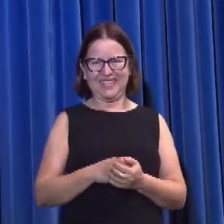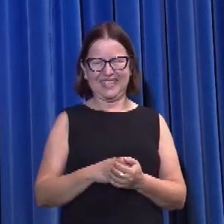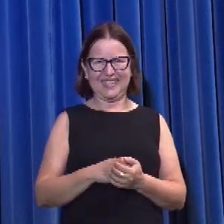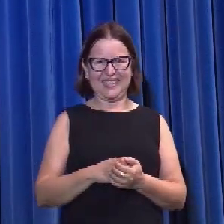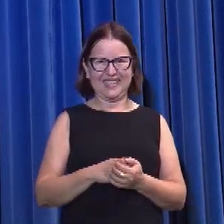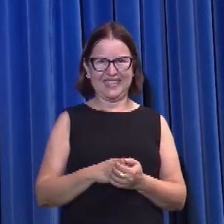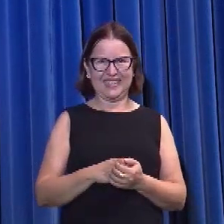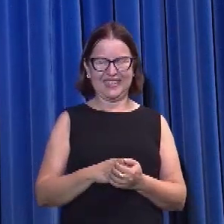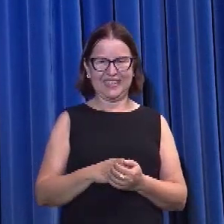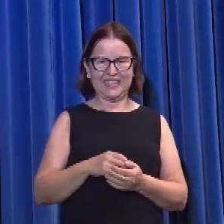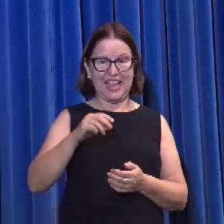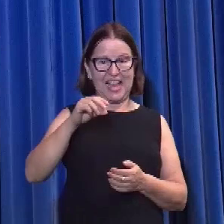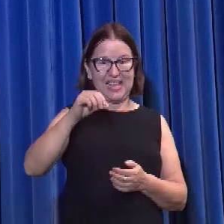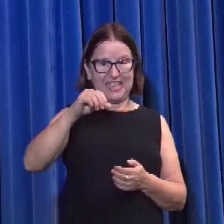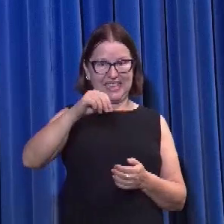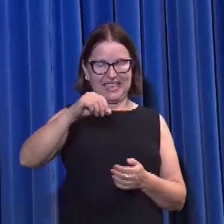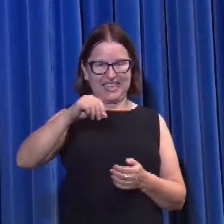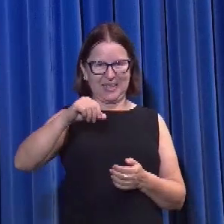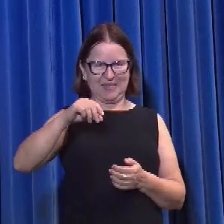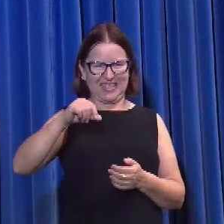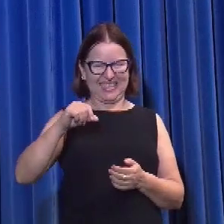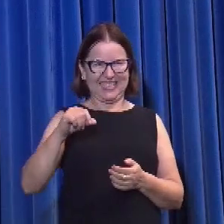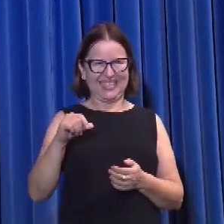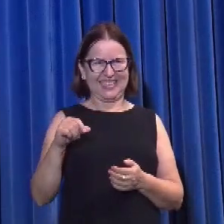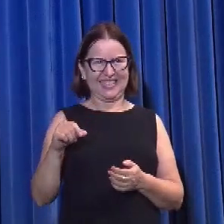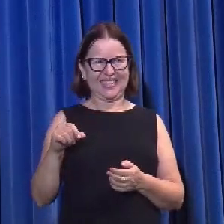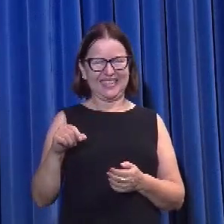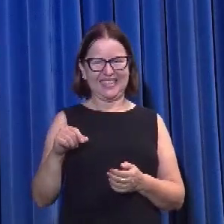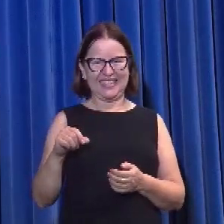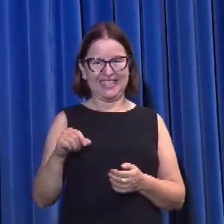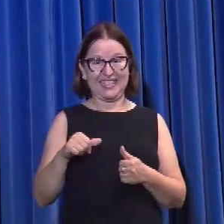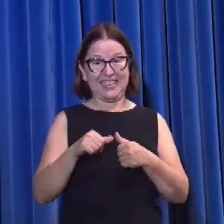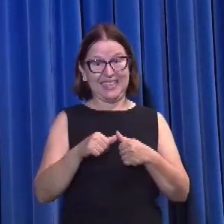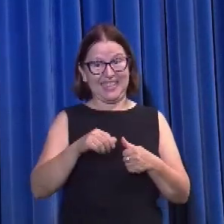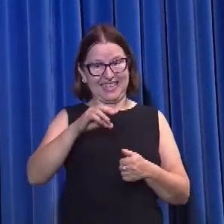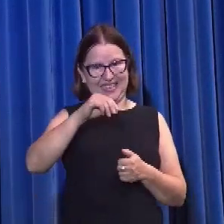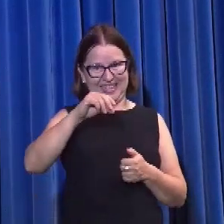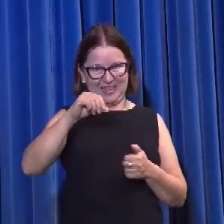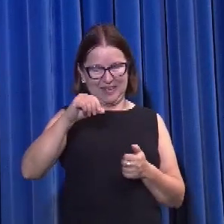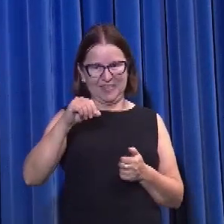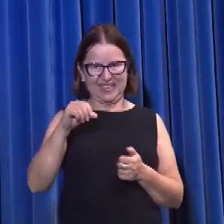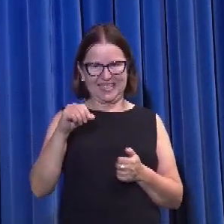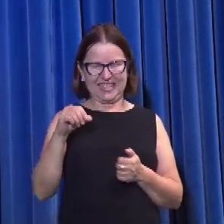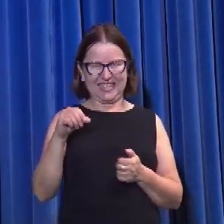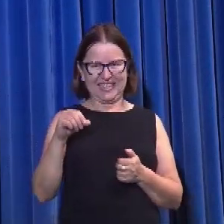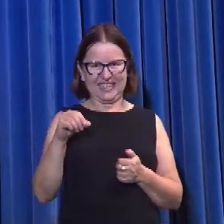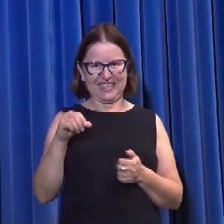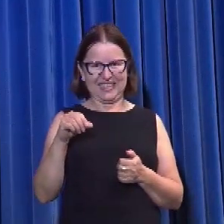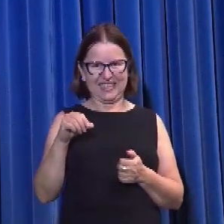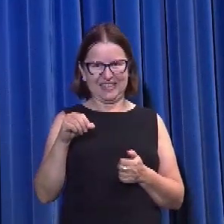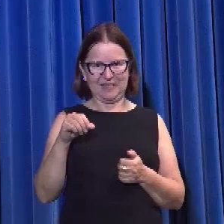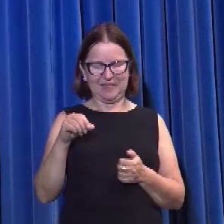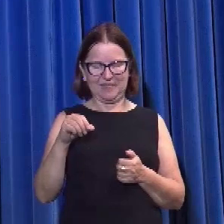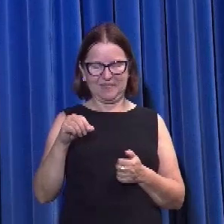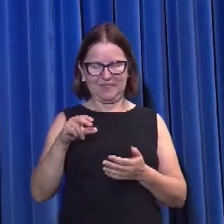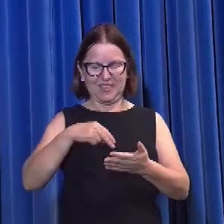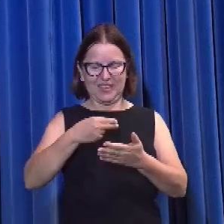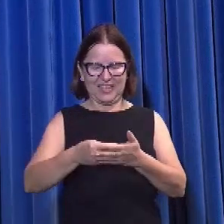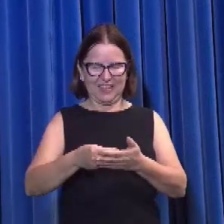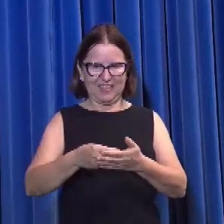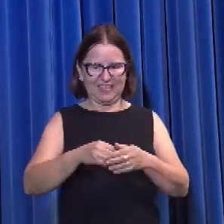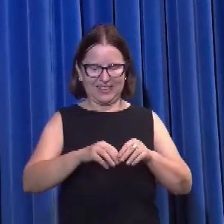que dá uma semente. E essa semente, caindo na terra, vai